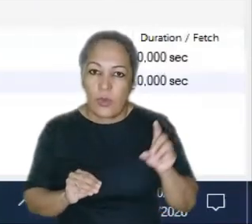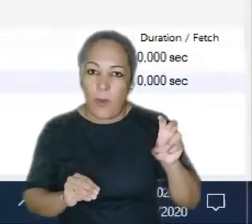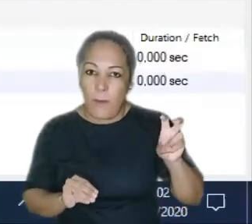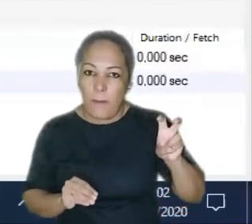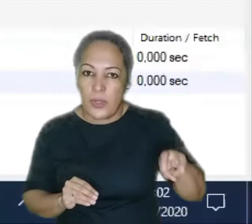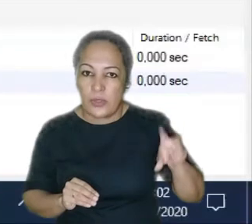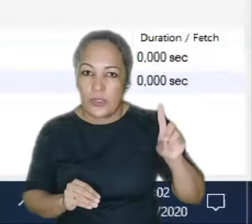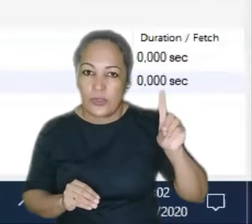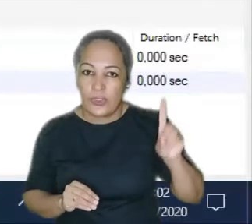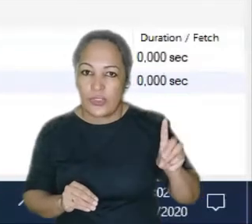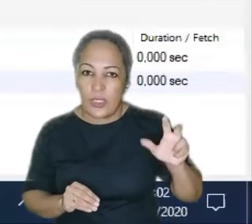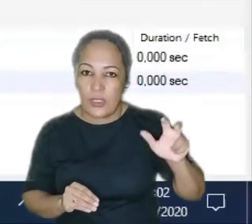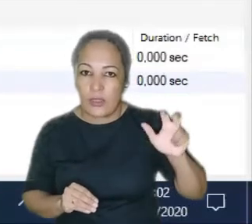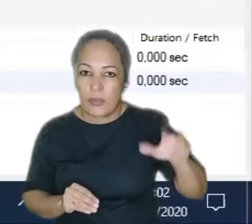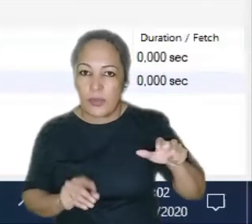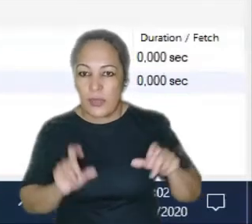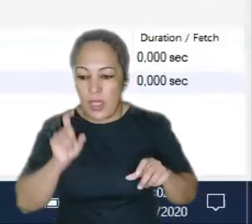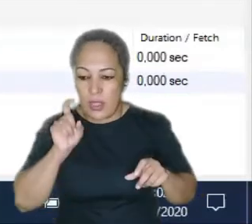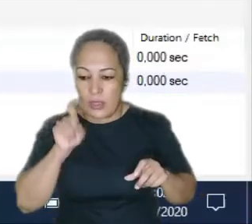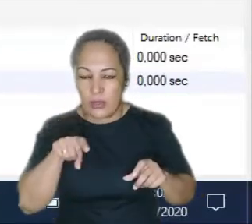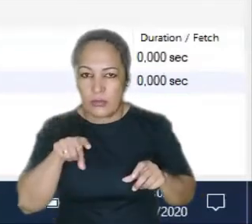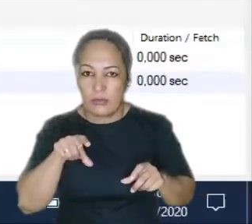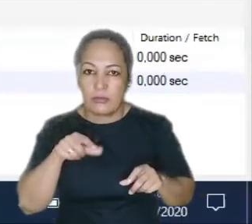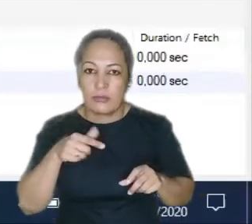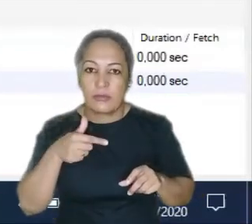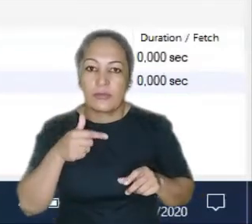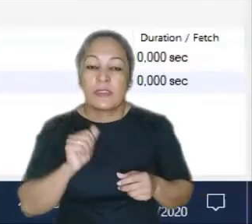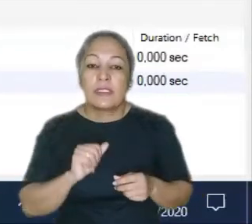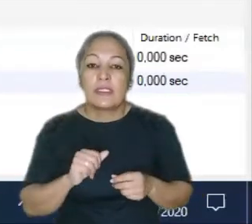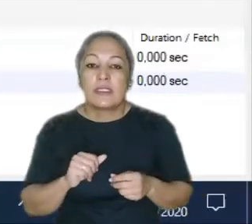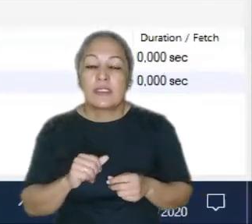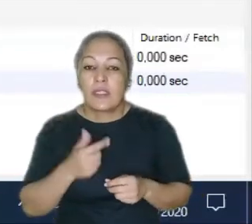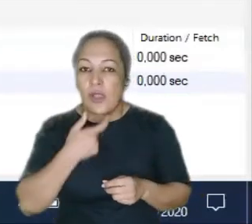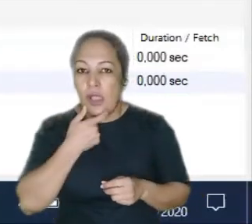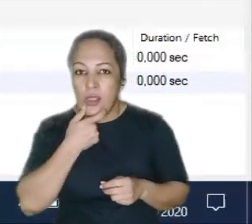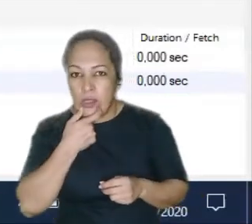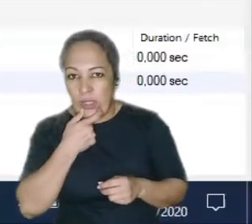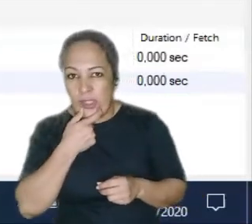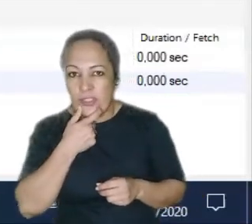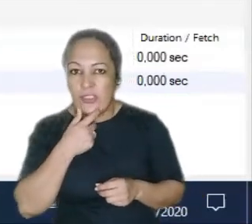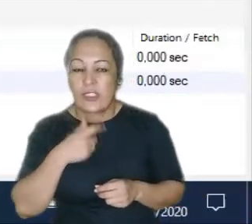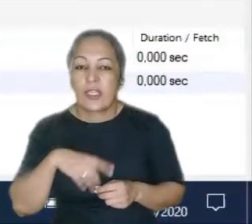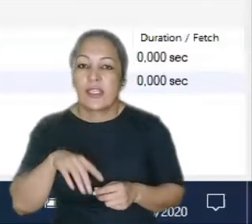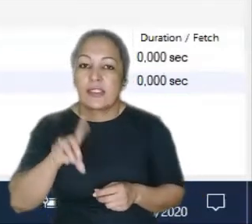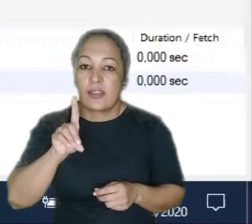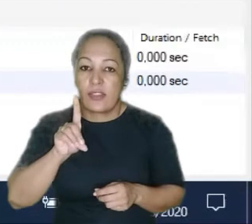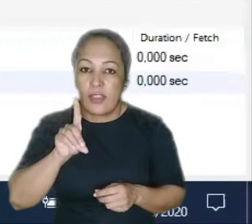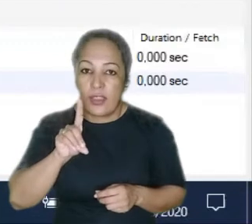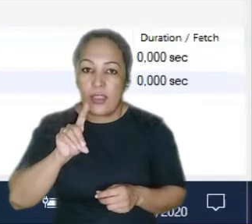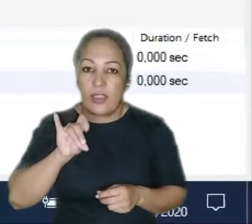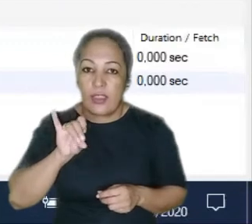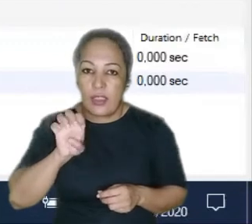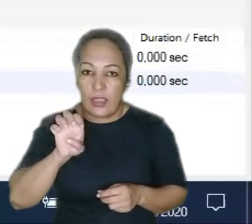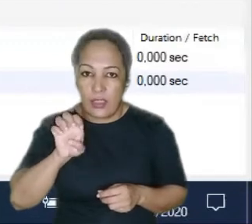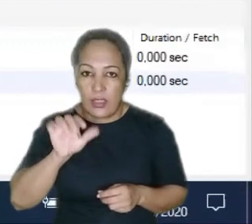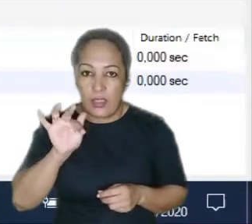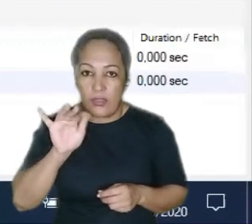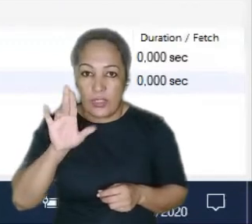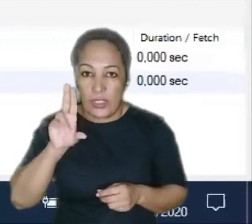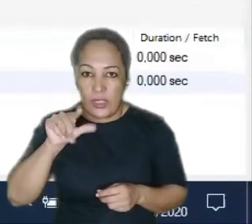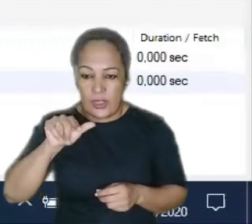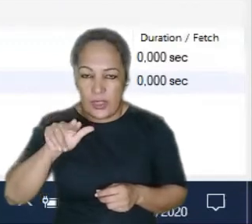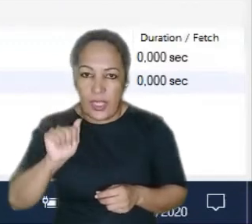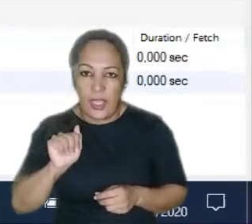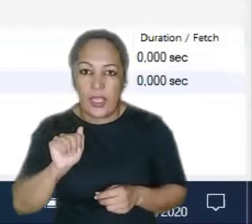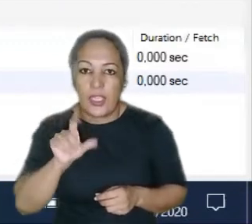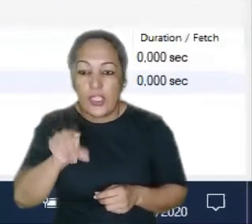em Set. Set em inglês é defina. Defina o esquema como padrão.